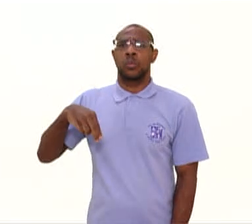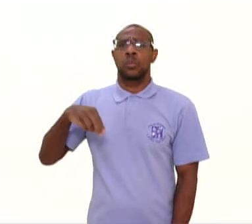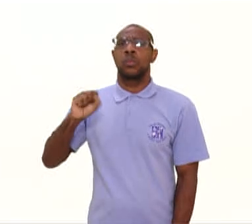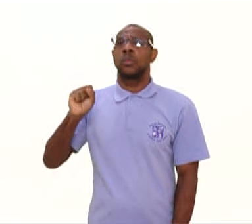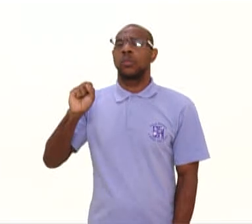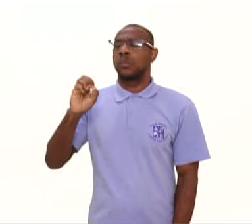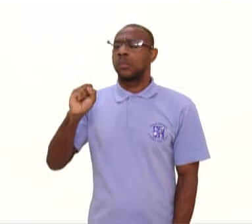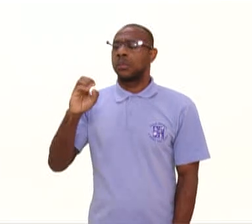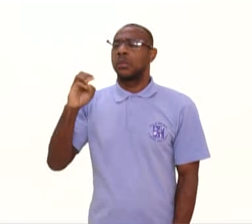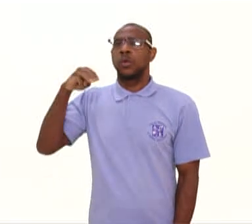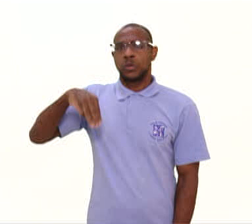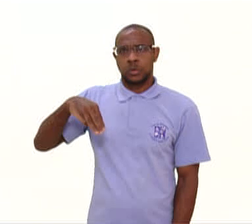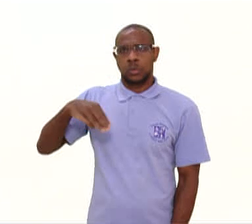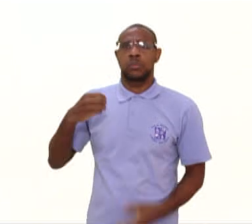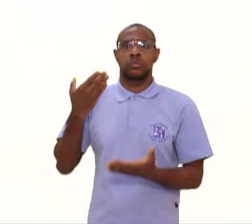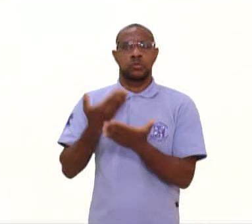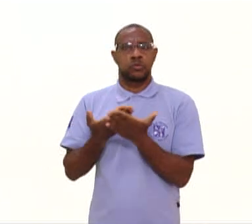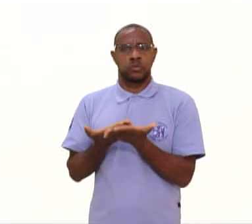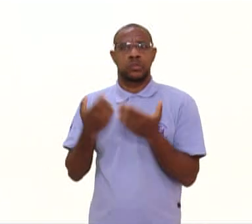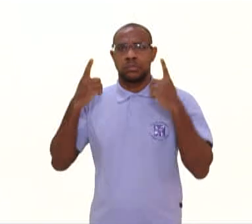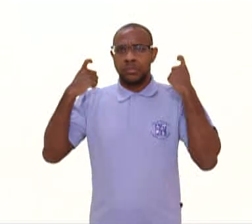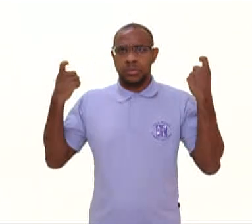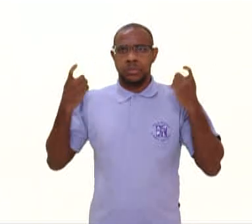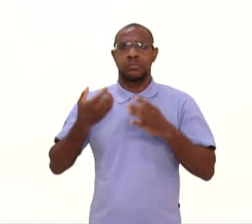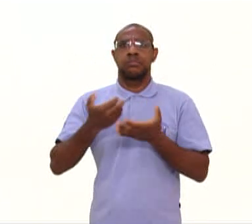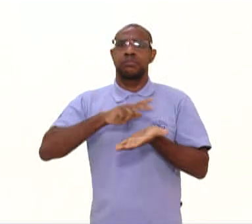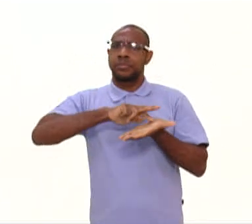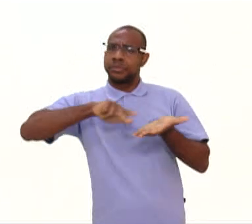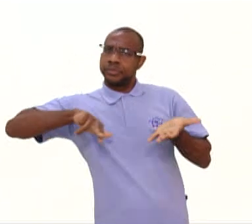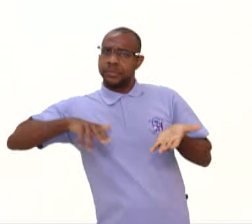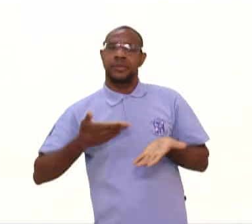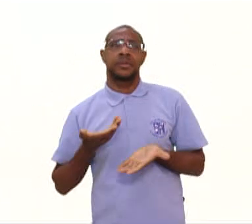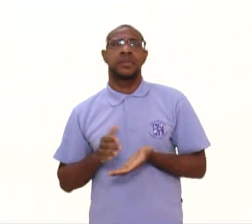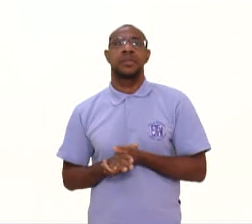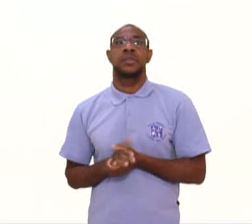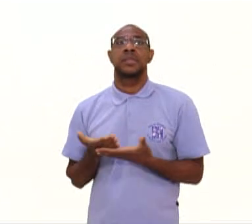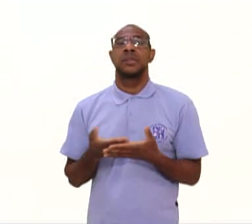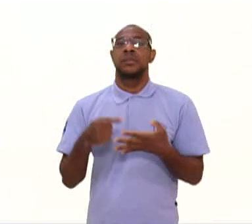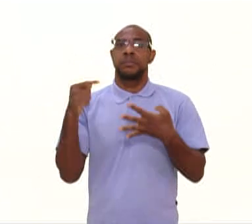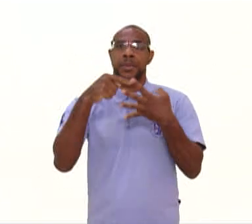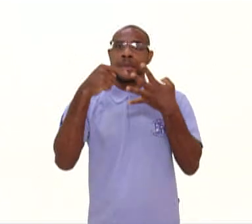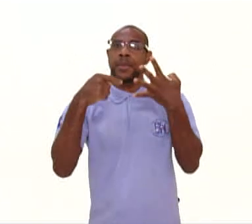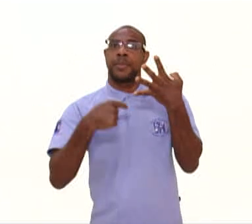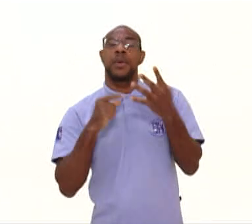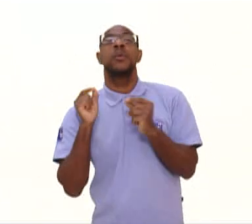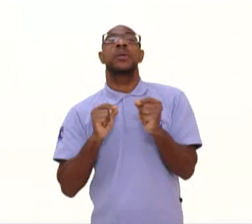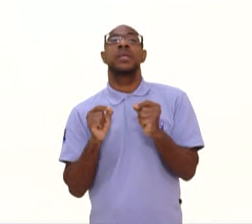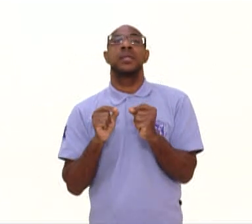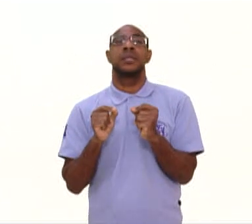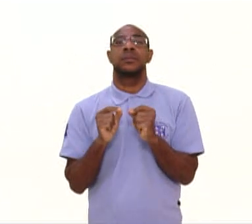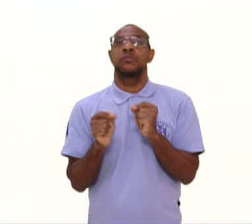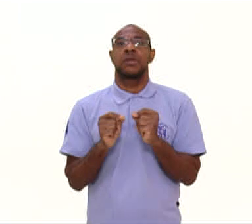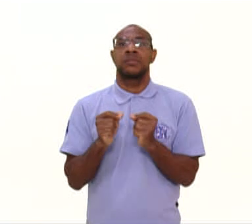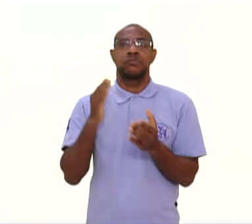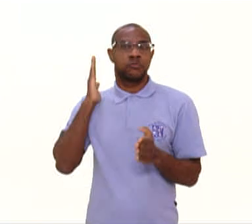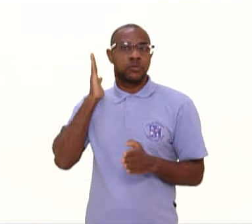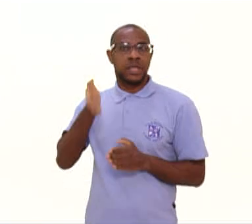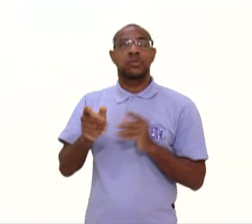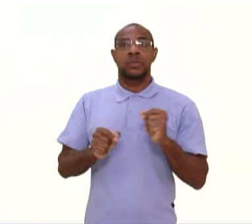suas propriedades, ok? Então, assim, esse contexto histórico, ele não vai estar trabalhando diretamente com a parte das